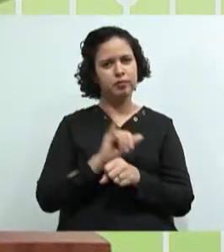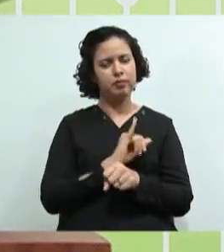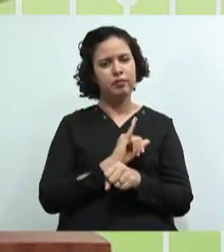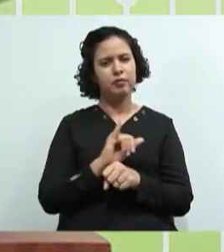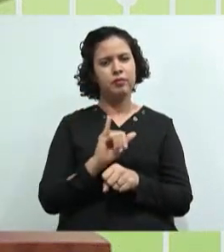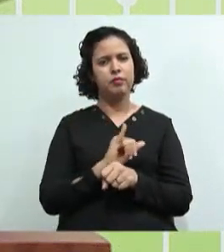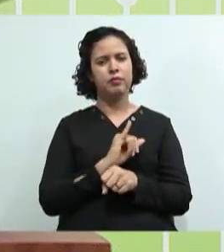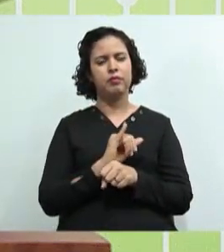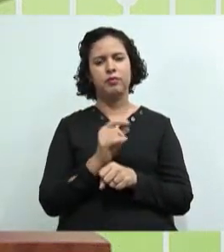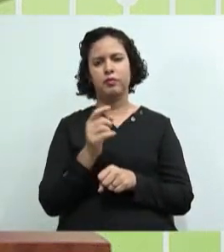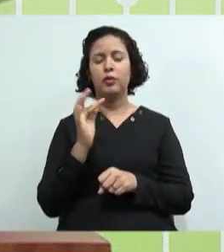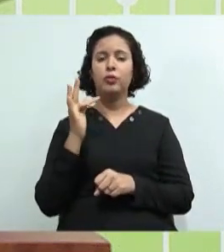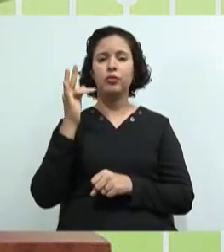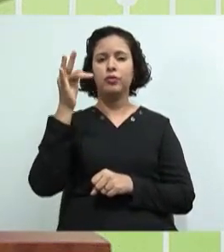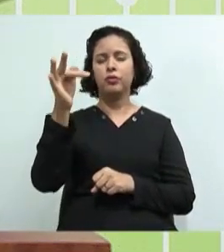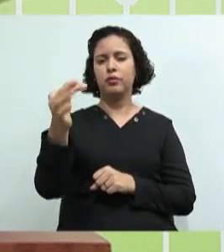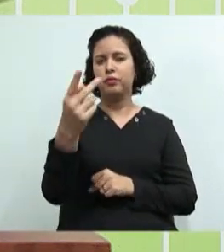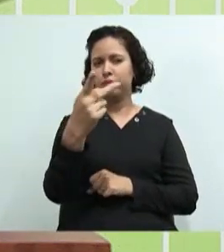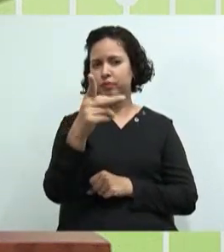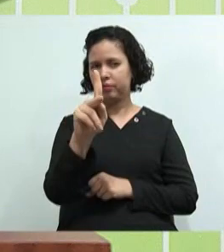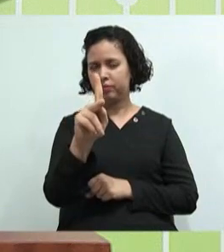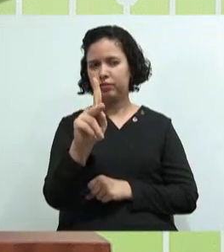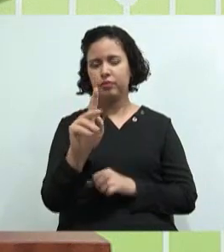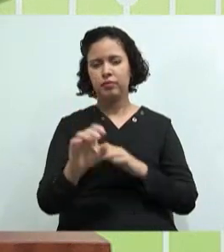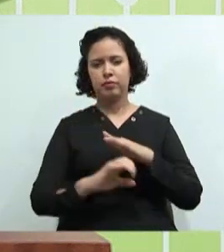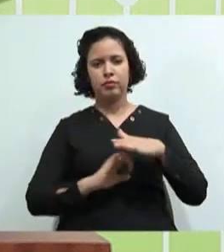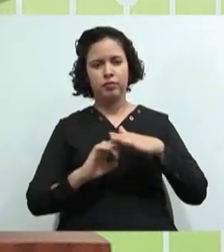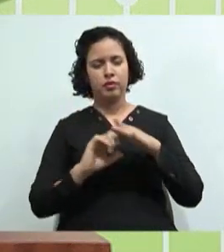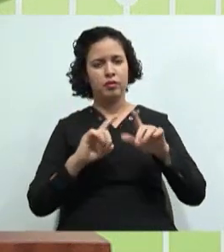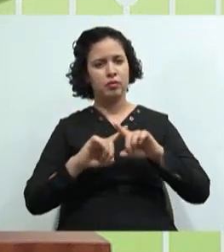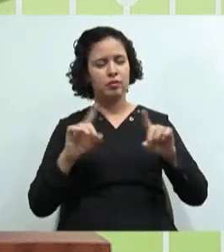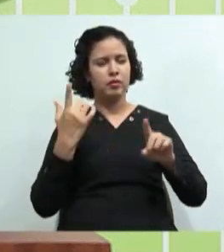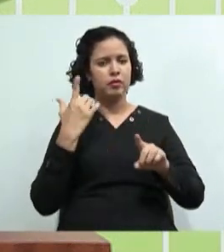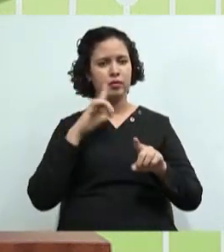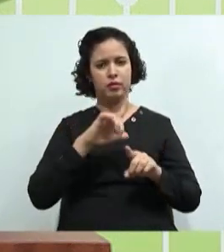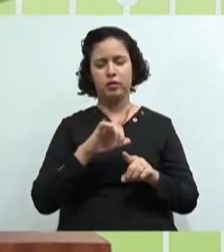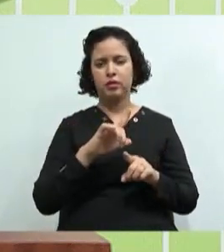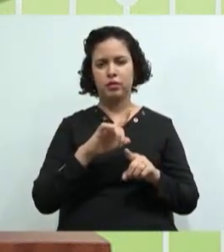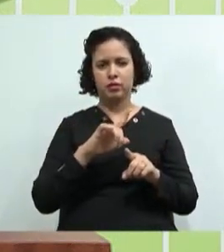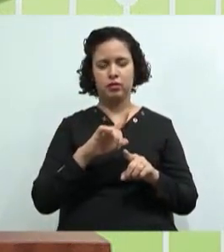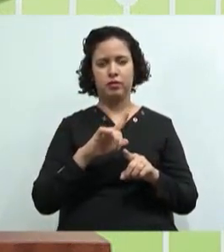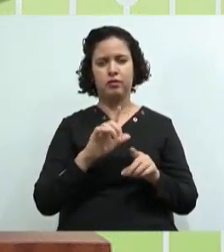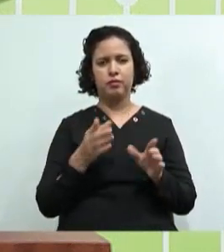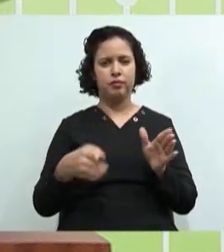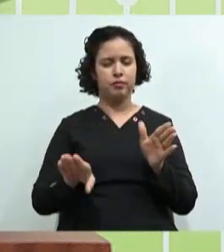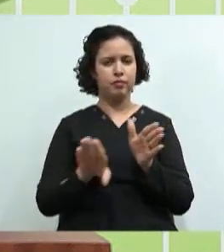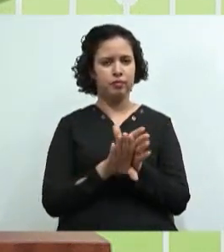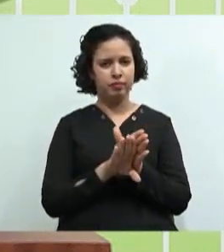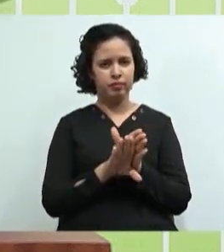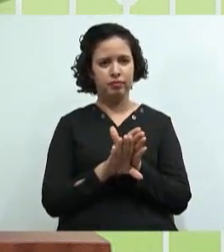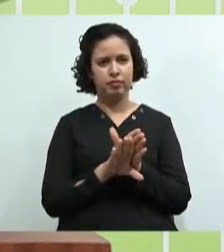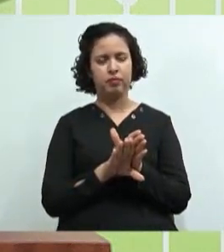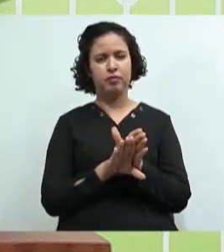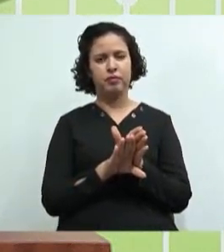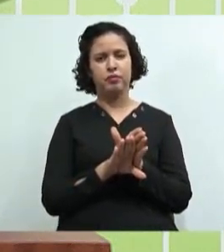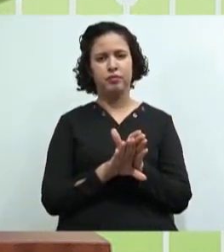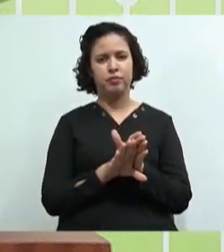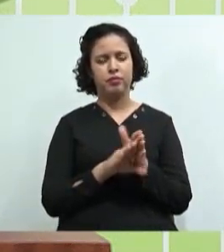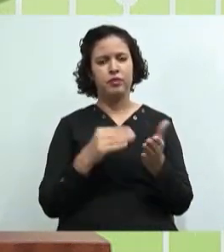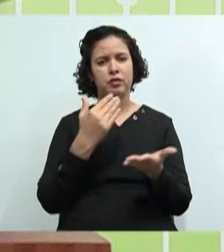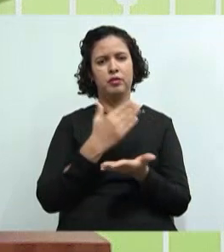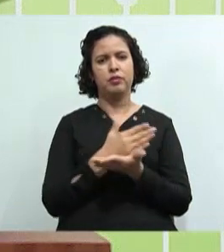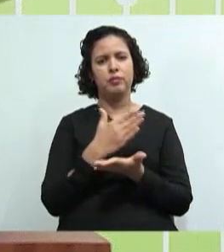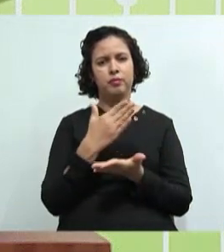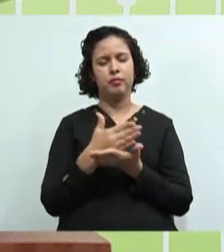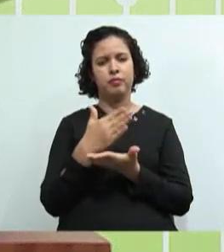está pensando no futuro da tua organização. Mas para você alcançar, para você chegar nesse futuro da tua organização, você vai passar por